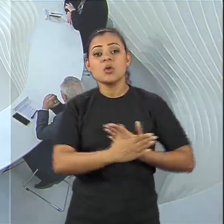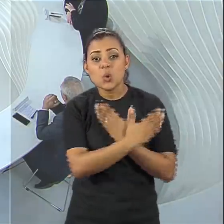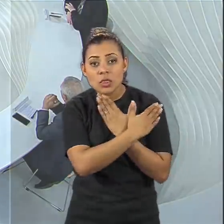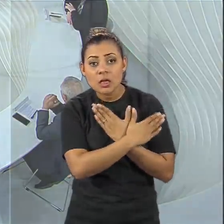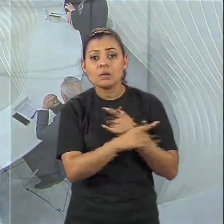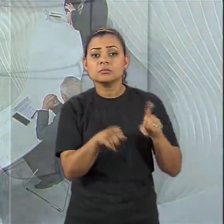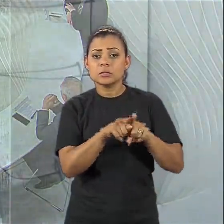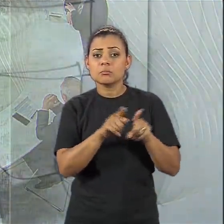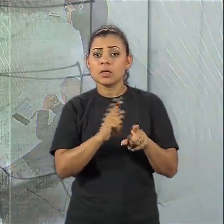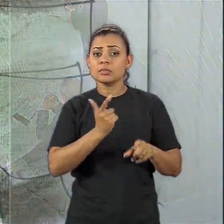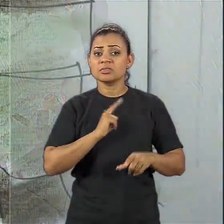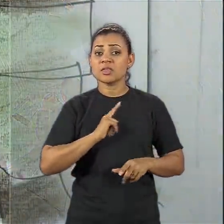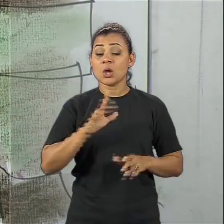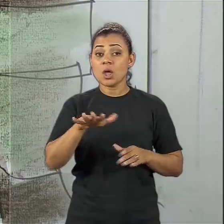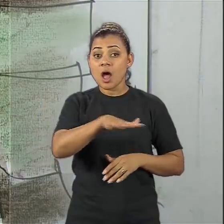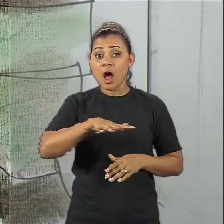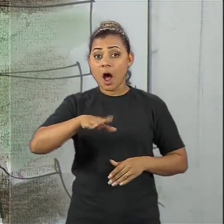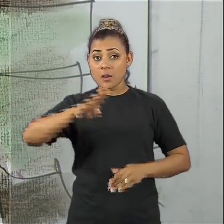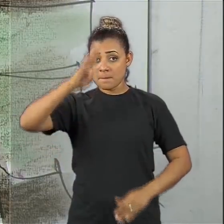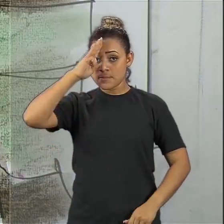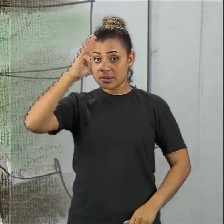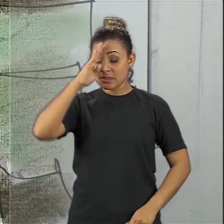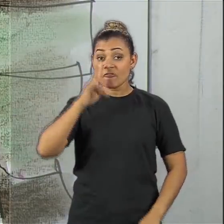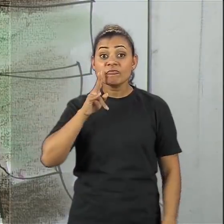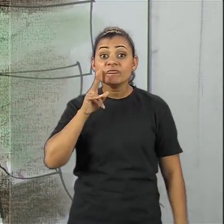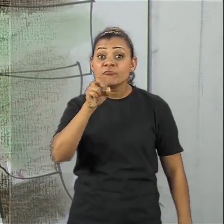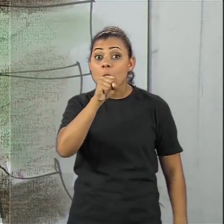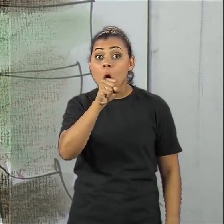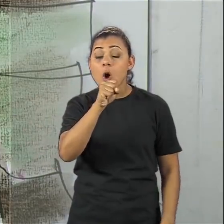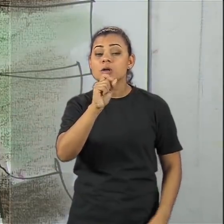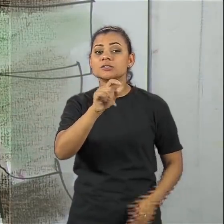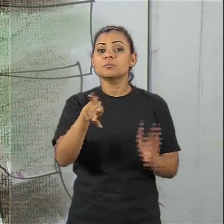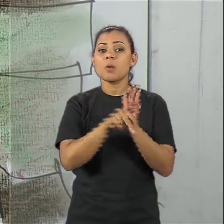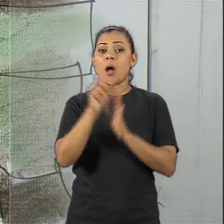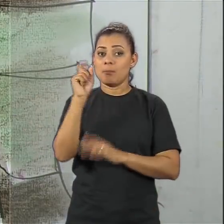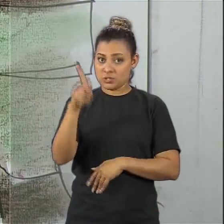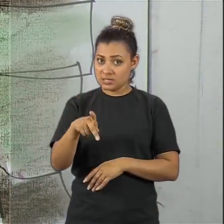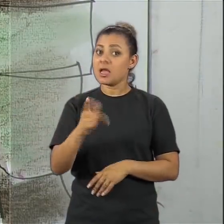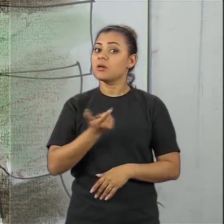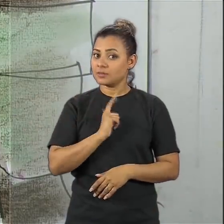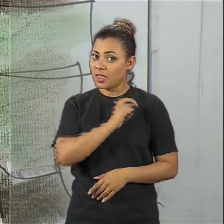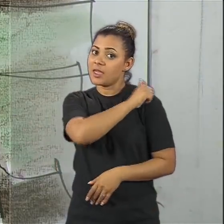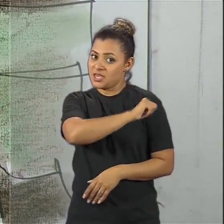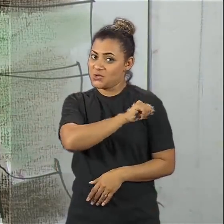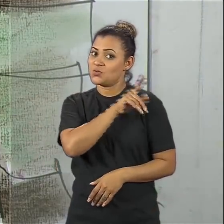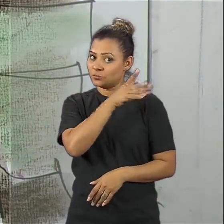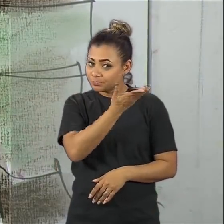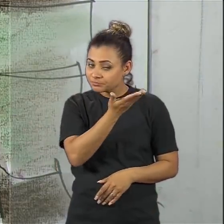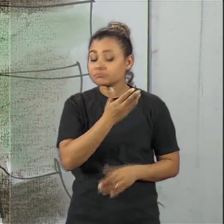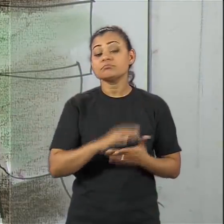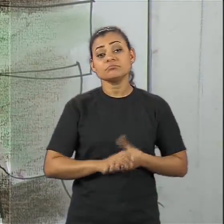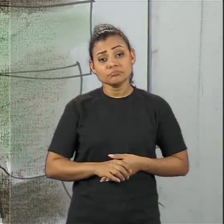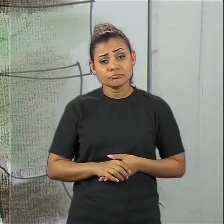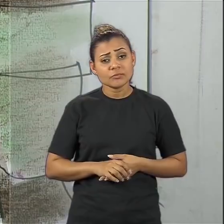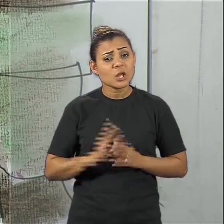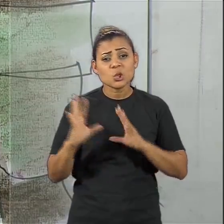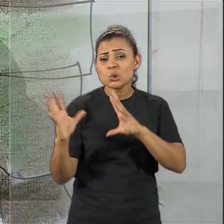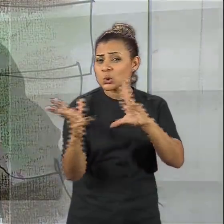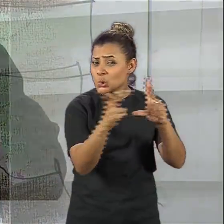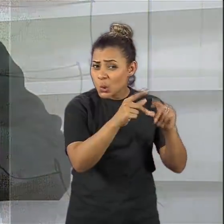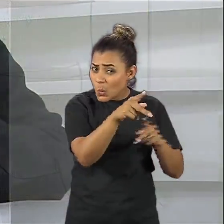tem um reduto militar forte de militares da reserva. Essa gente toda,